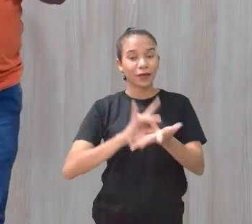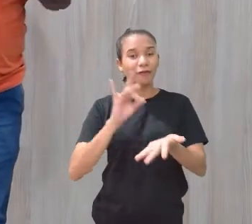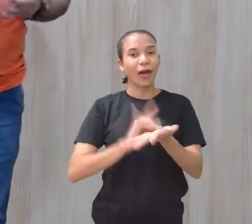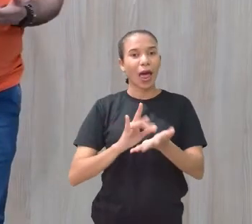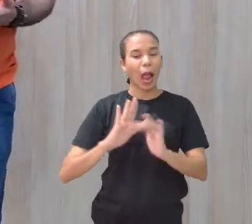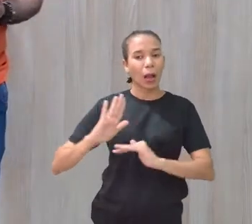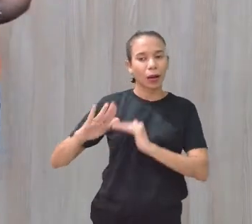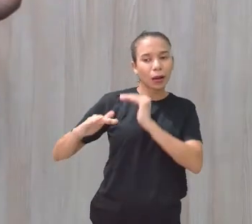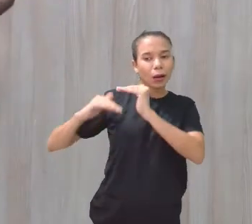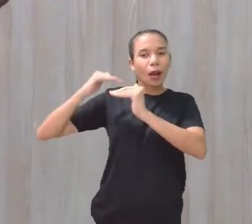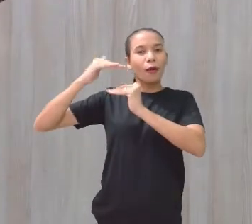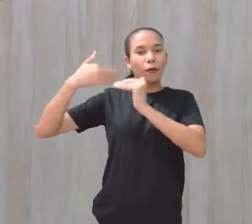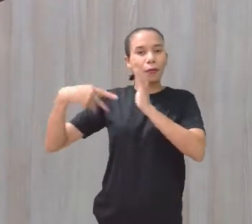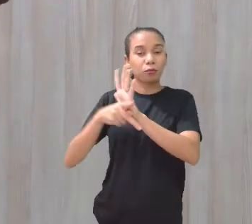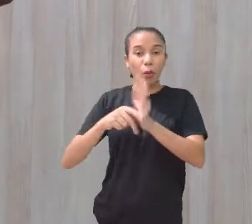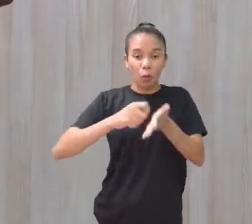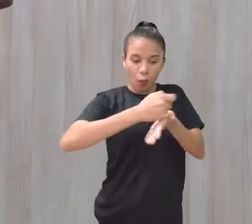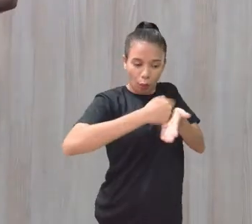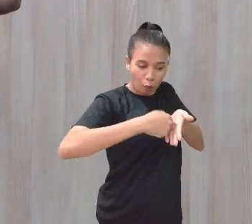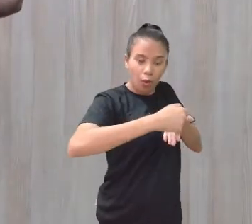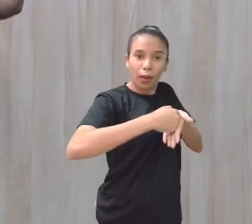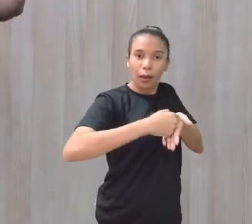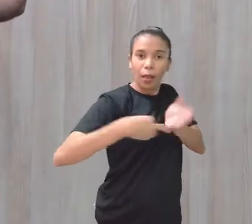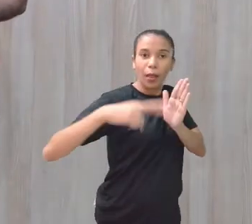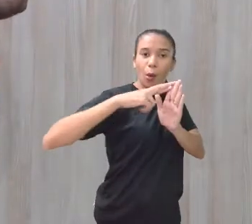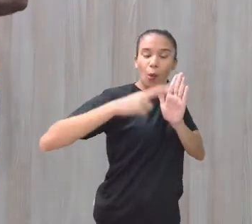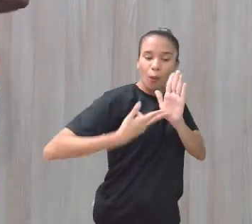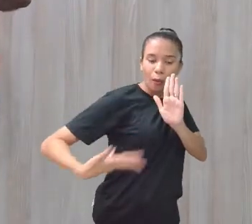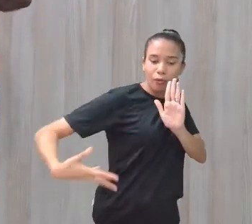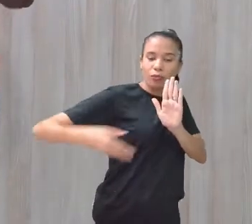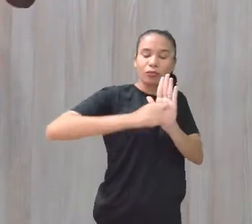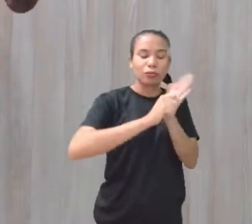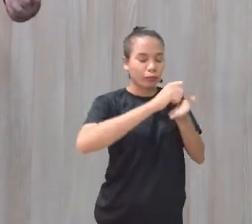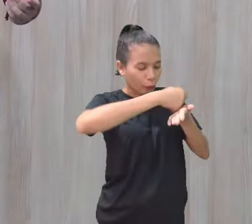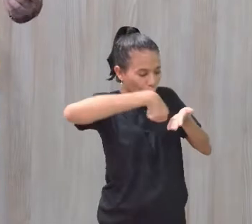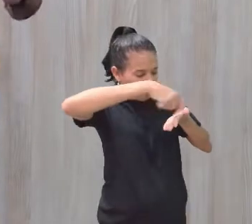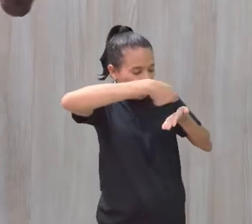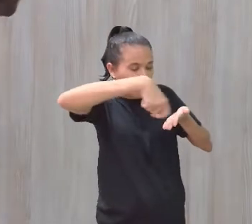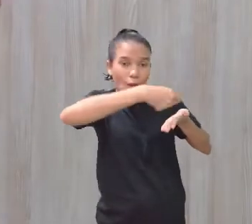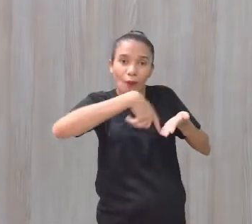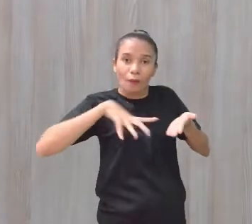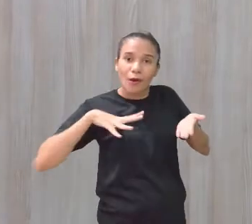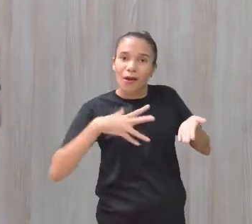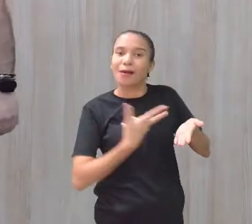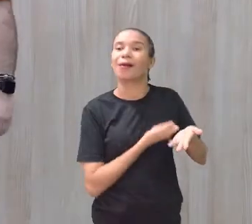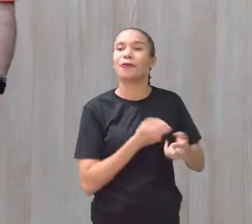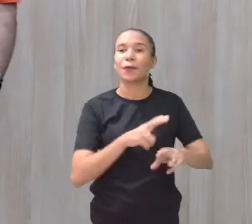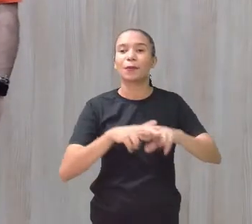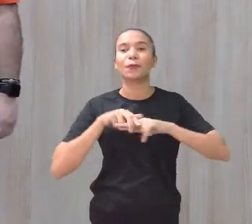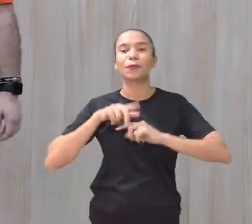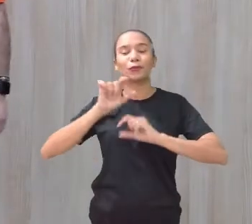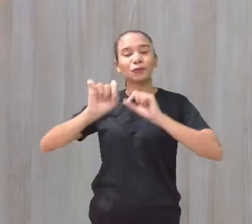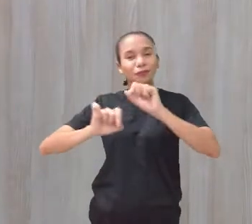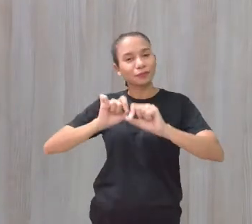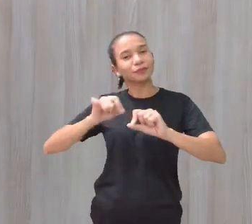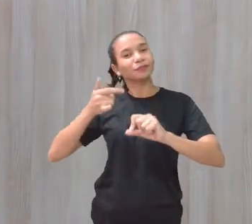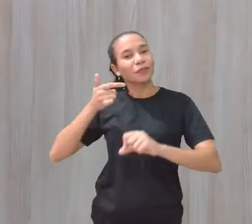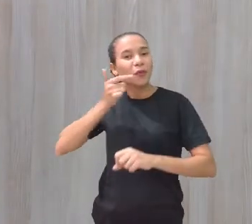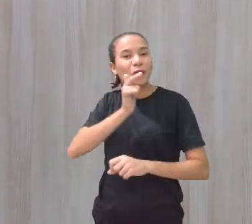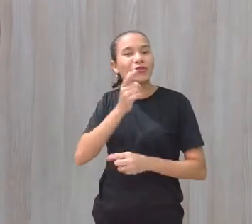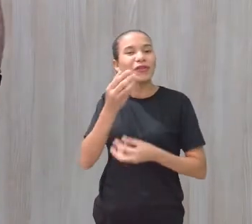o desenvolvimento da escrita, mais na frente, registrar isso, né, de forma escrita. Mas, então, eles